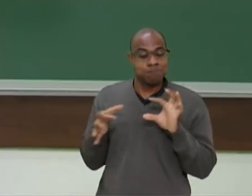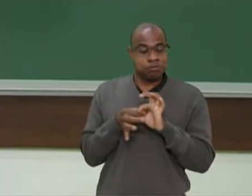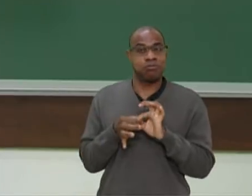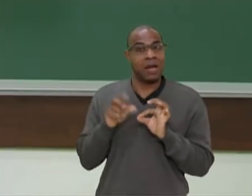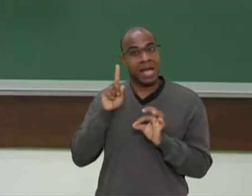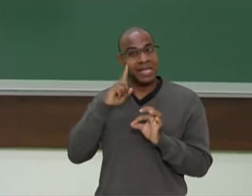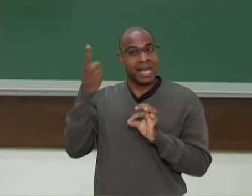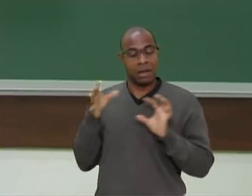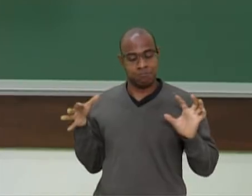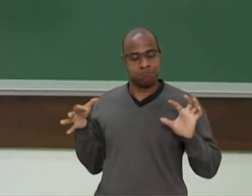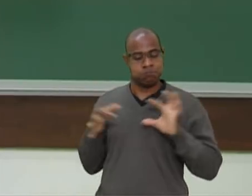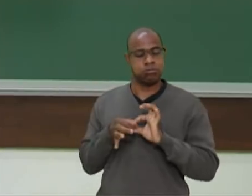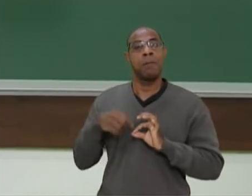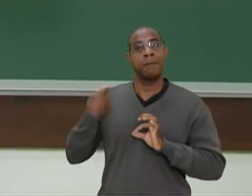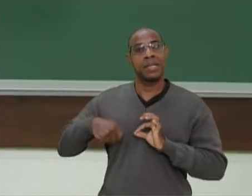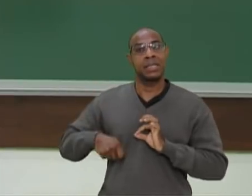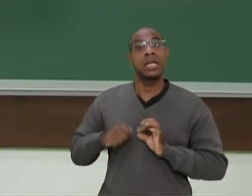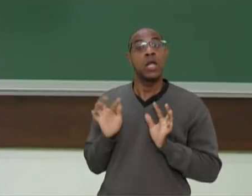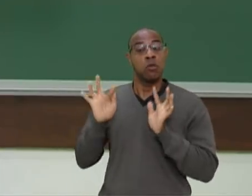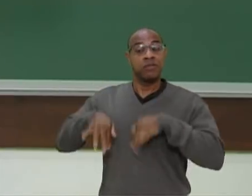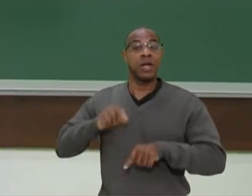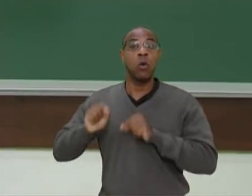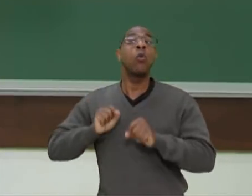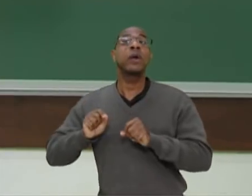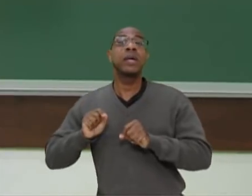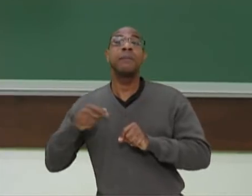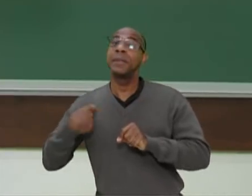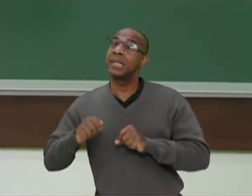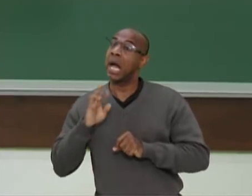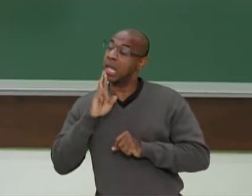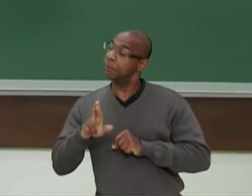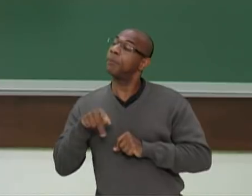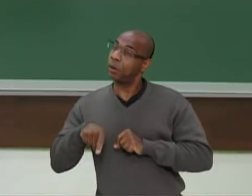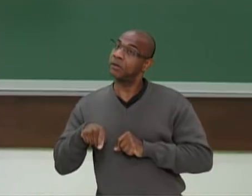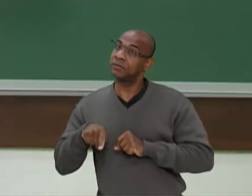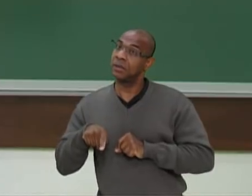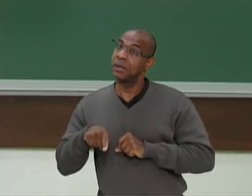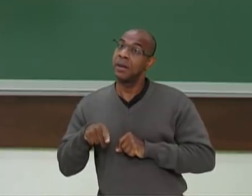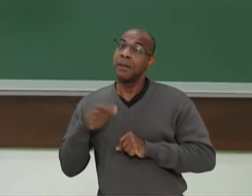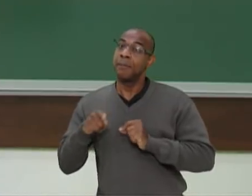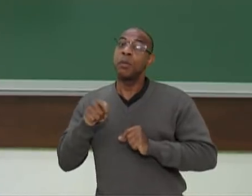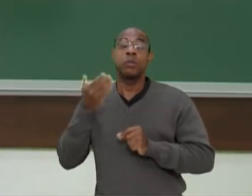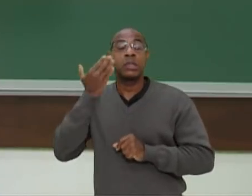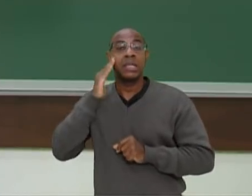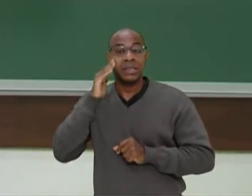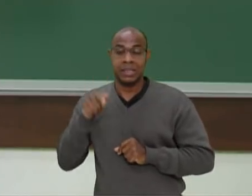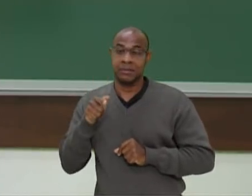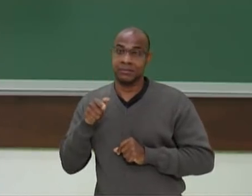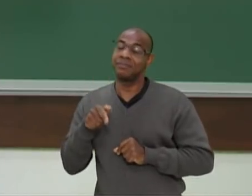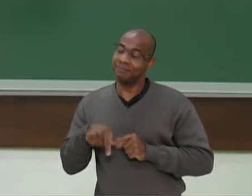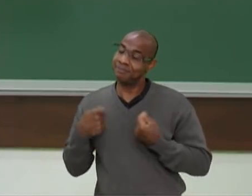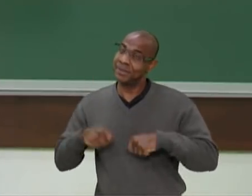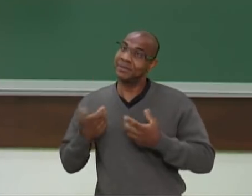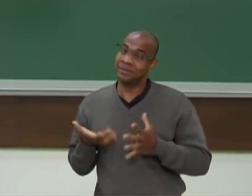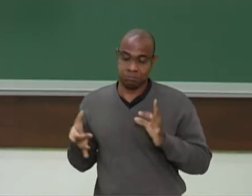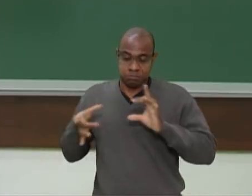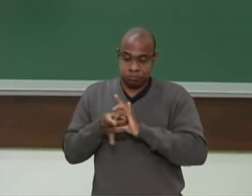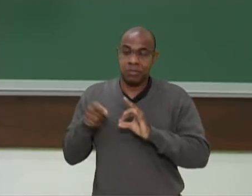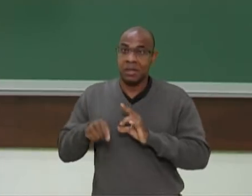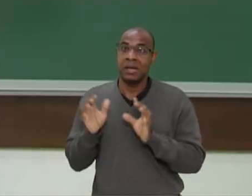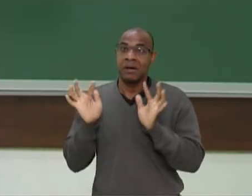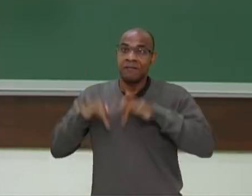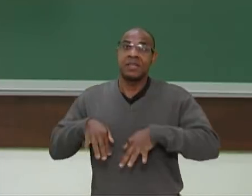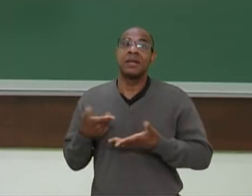as ideias. E no final, você tem que dar uma resposta para o seu interlocutor e que essa